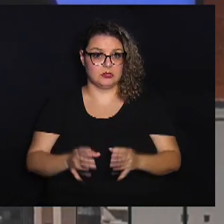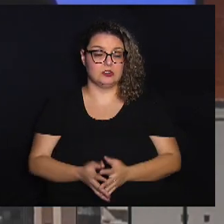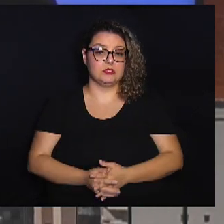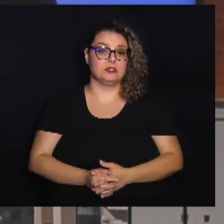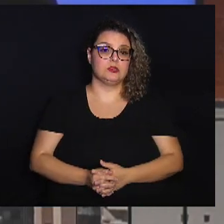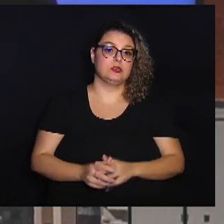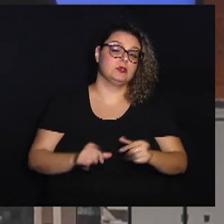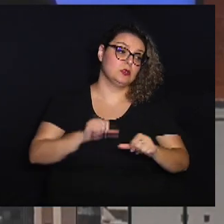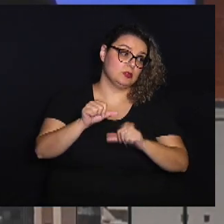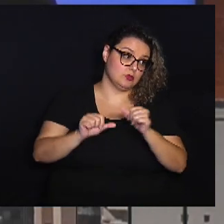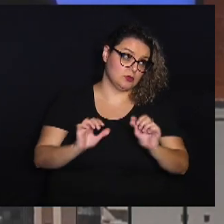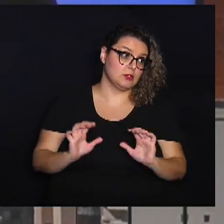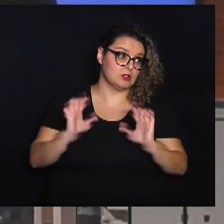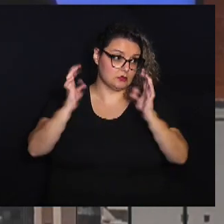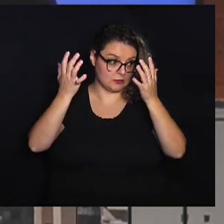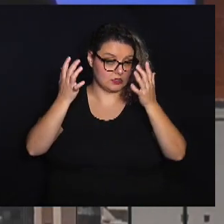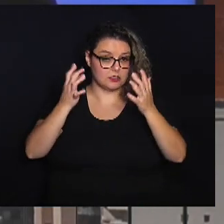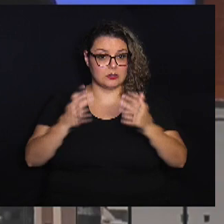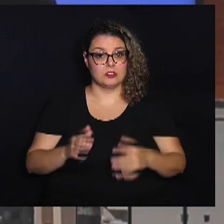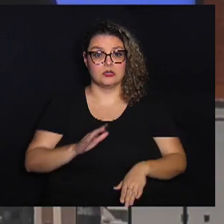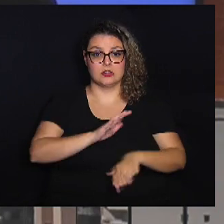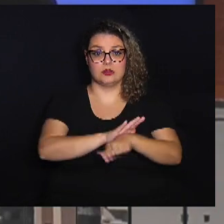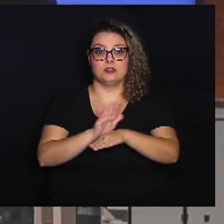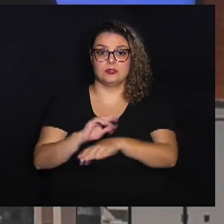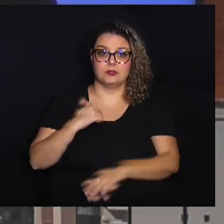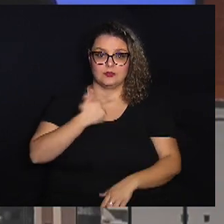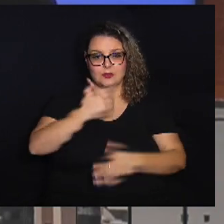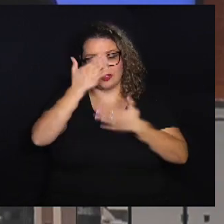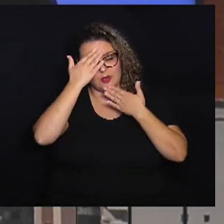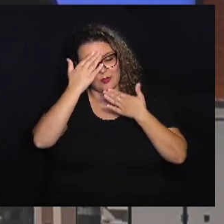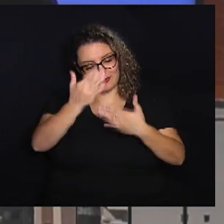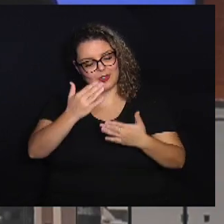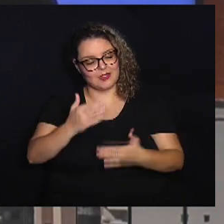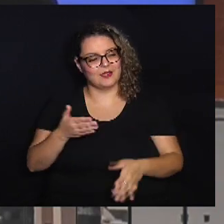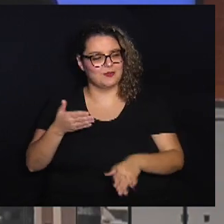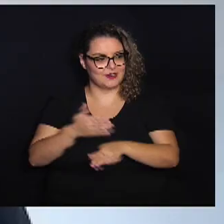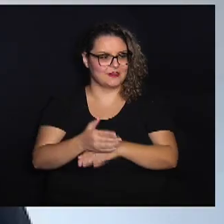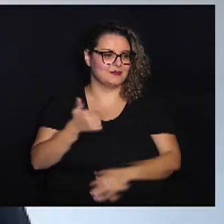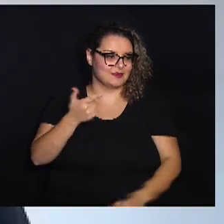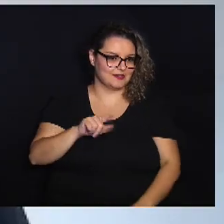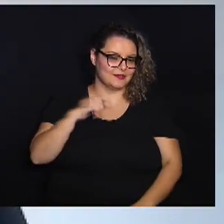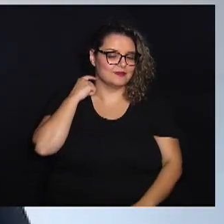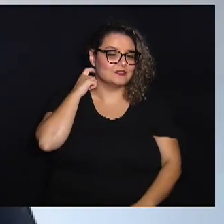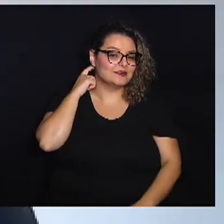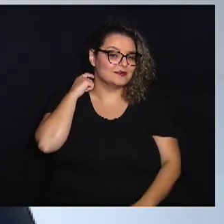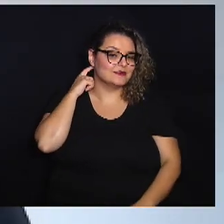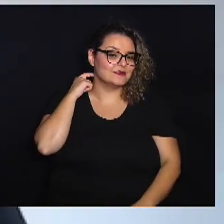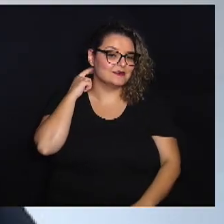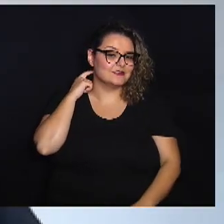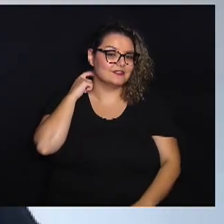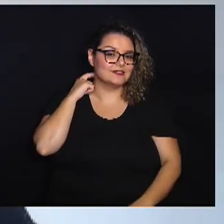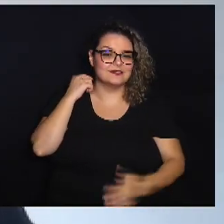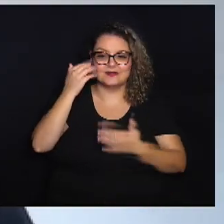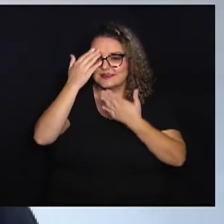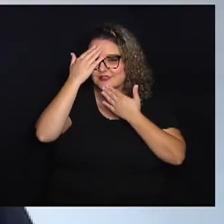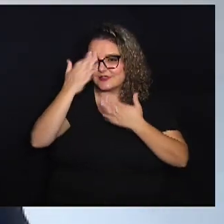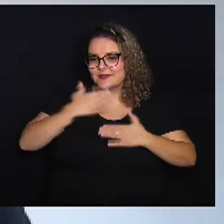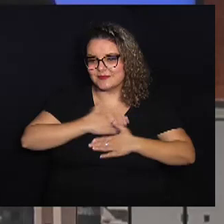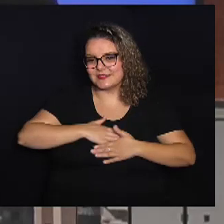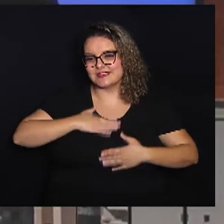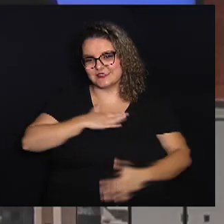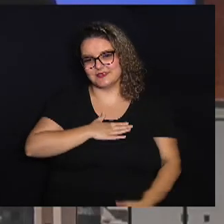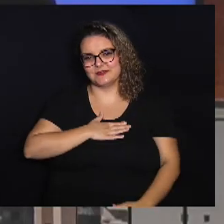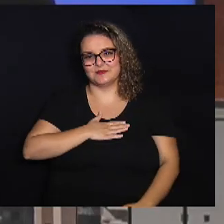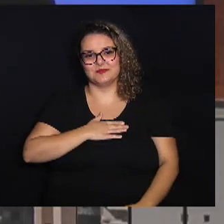mudanças climáticas, tem muito a contribuir com a gente. Eu agradeço muito a sua participação mais uma vez. Ok, obrigado, o prazer foi meu.